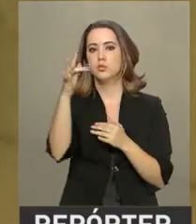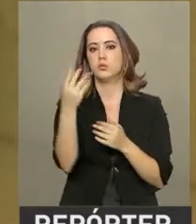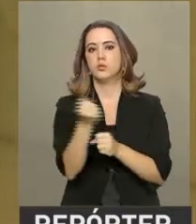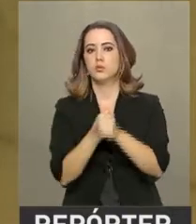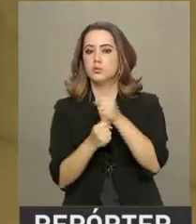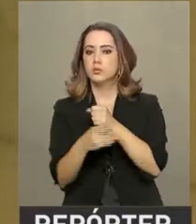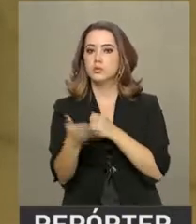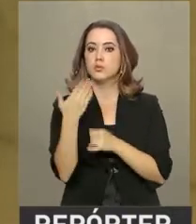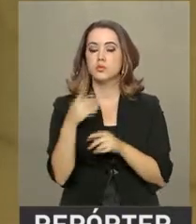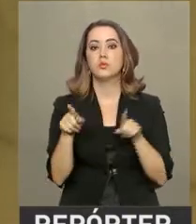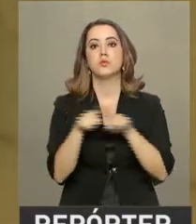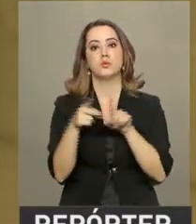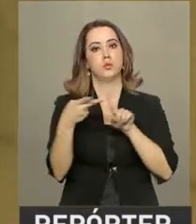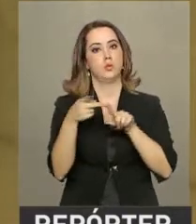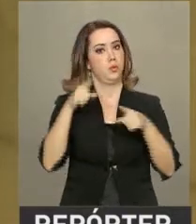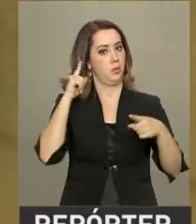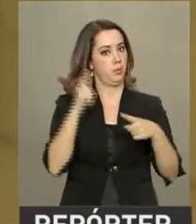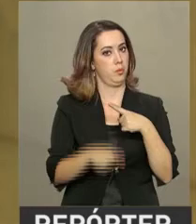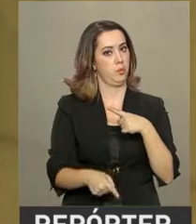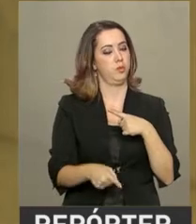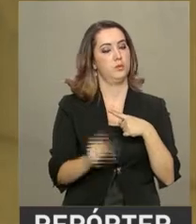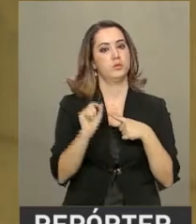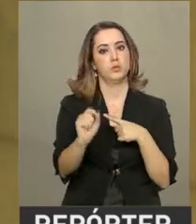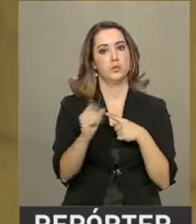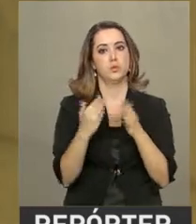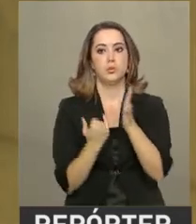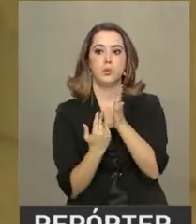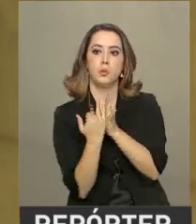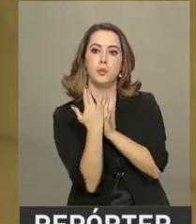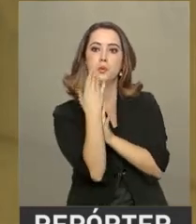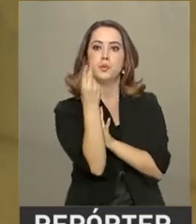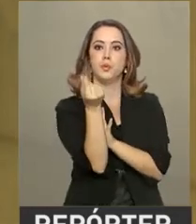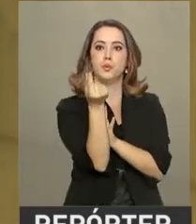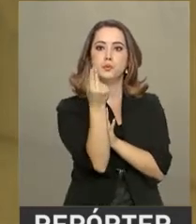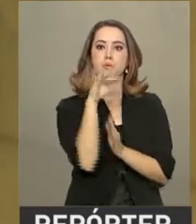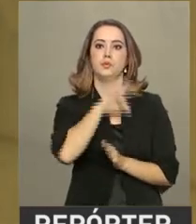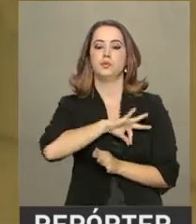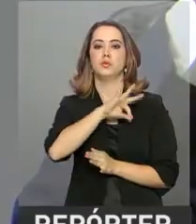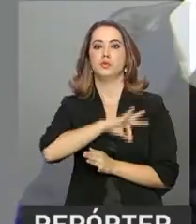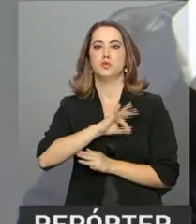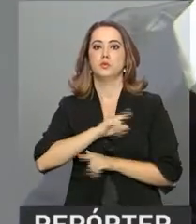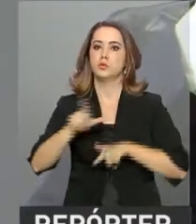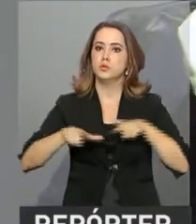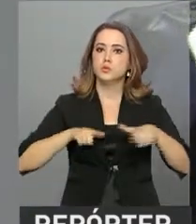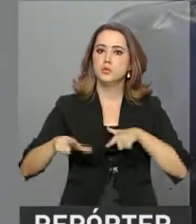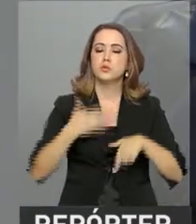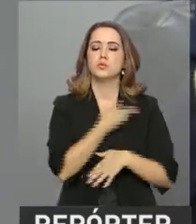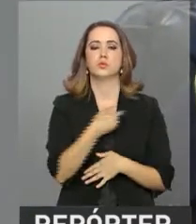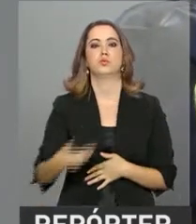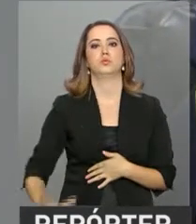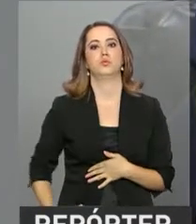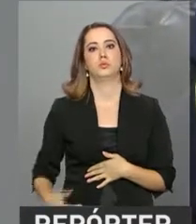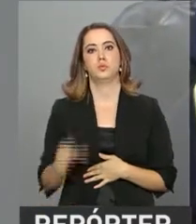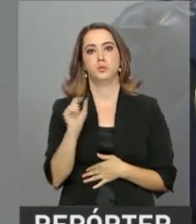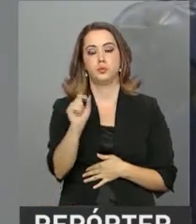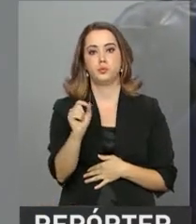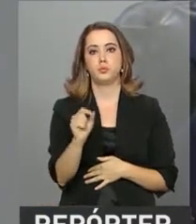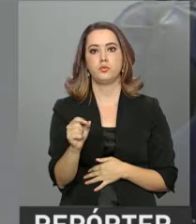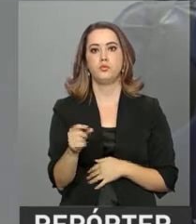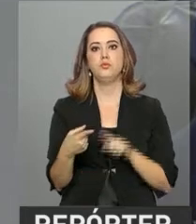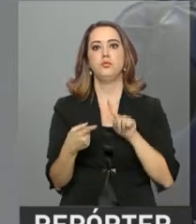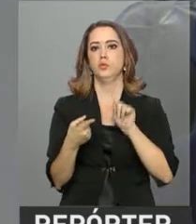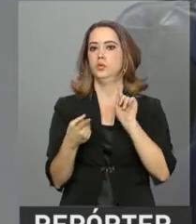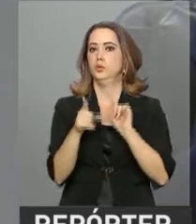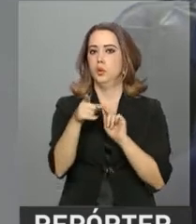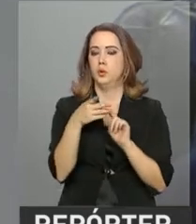proibição de aumentar a folha de pagamento do funcionalismo público nos próximos 2 anos. A finalidade última é a manutenção do